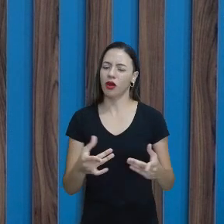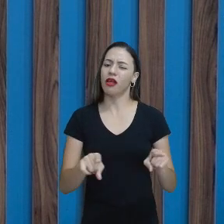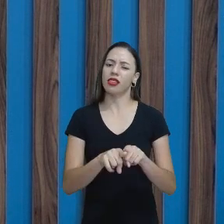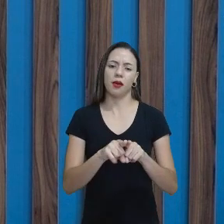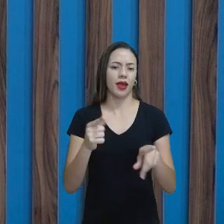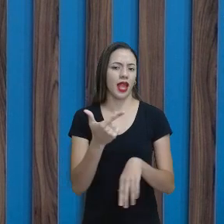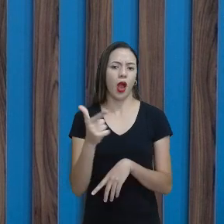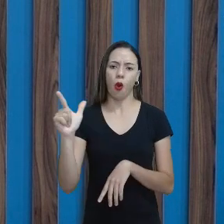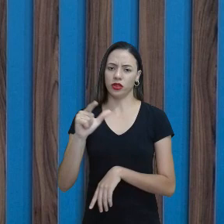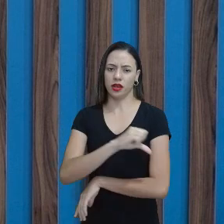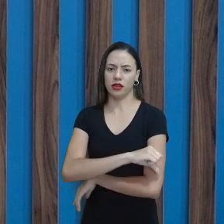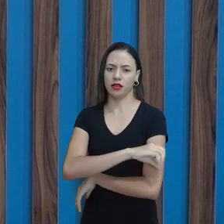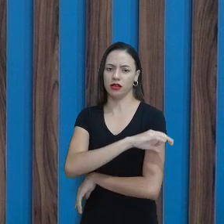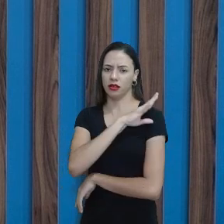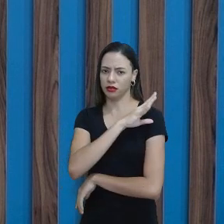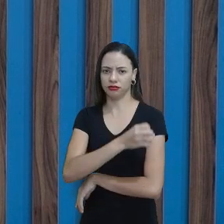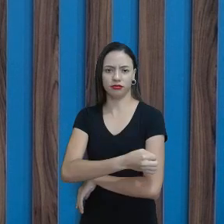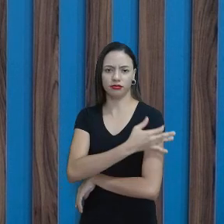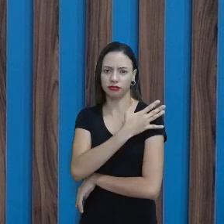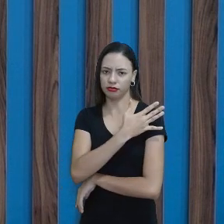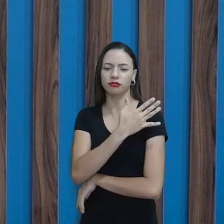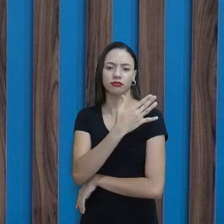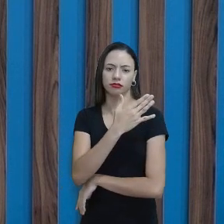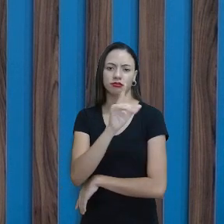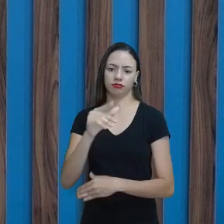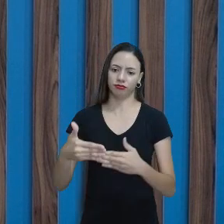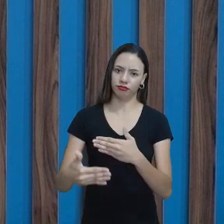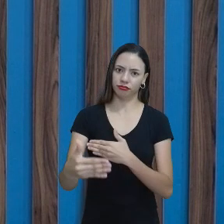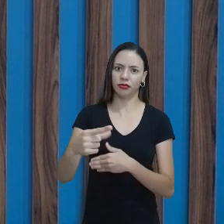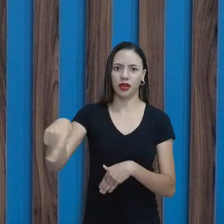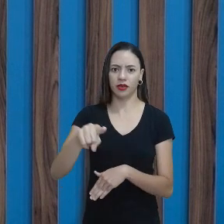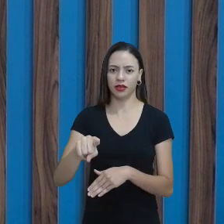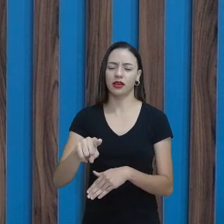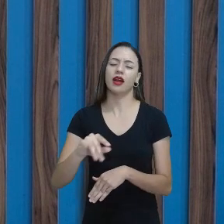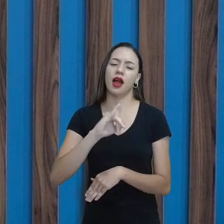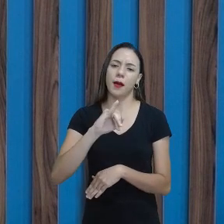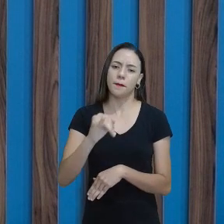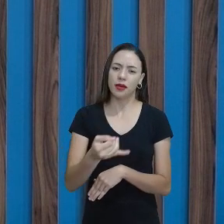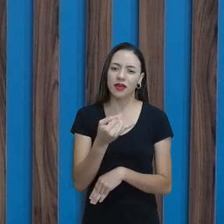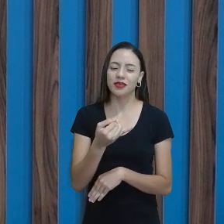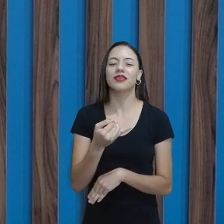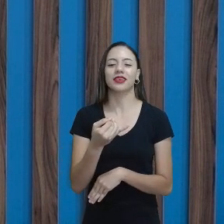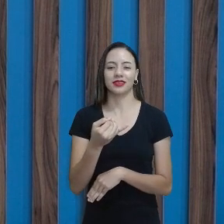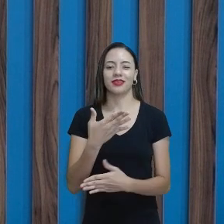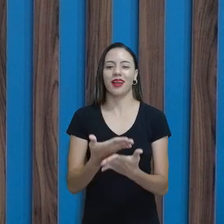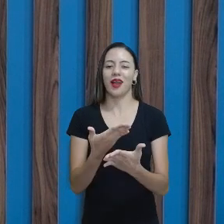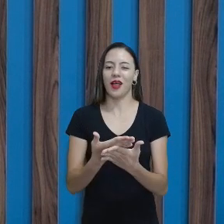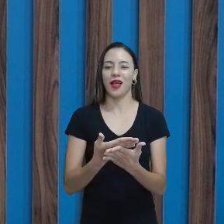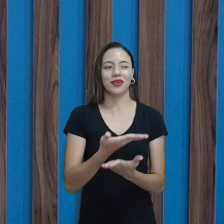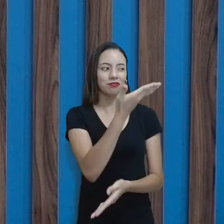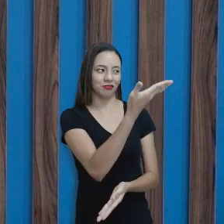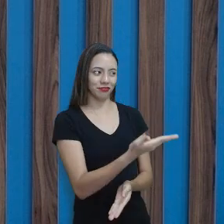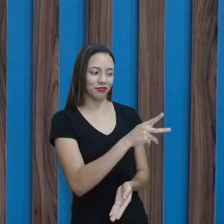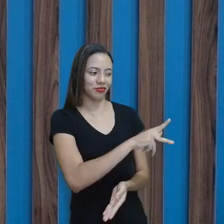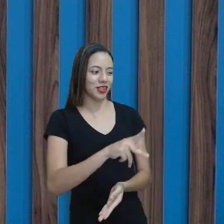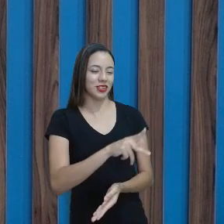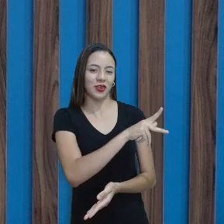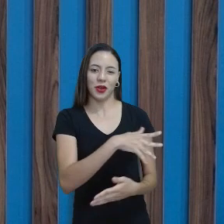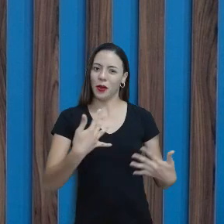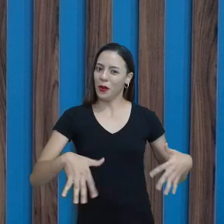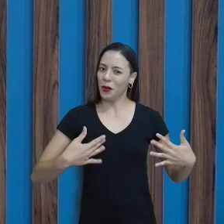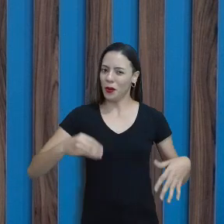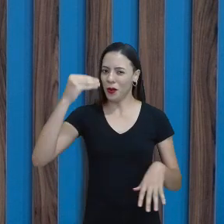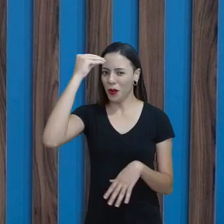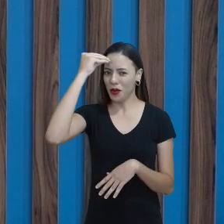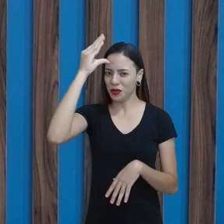as outras séries que virão para vocês. Aproveitem a aula com essa professora que tem conhecimento